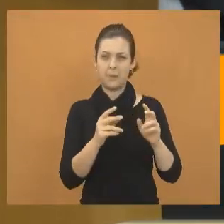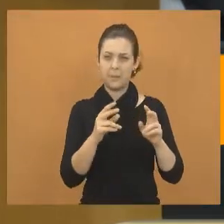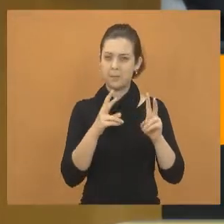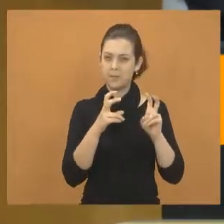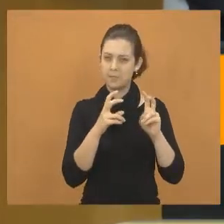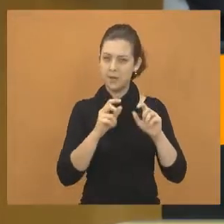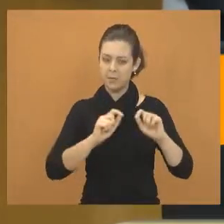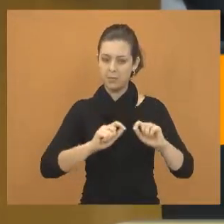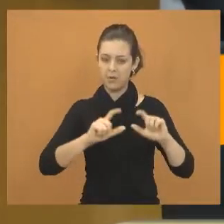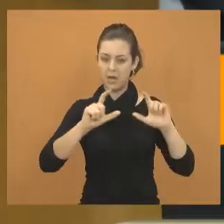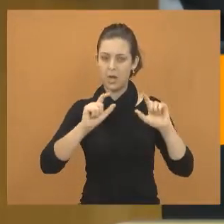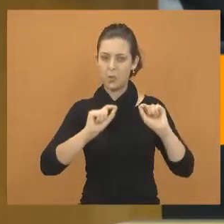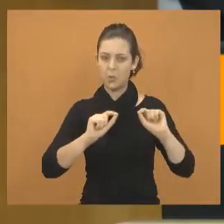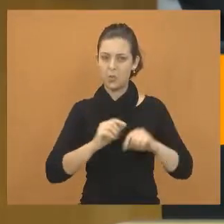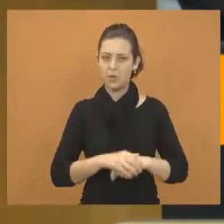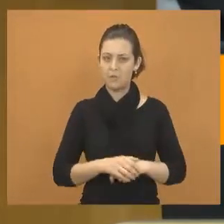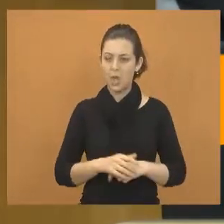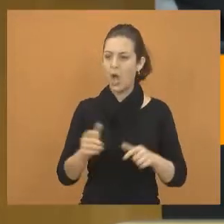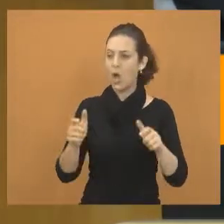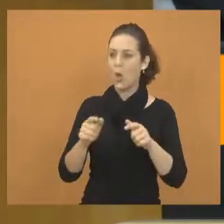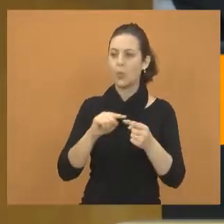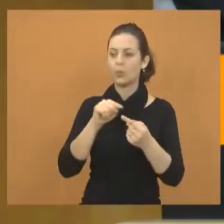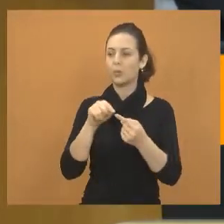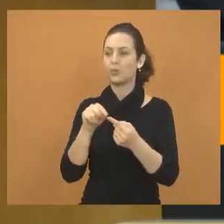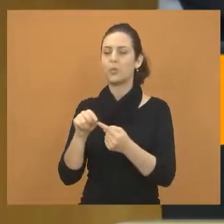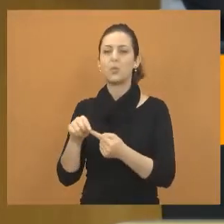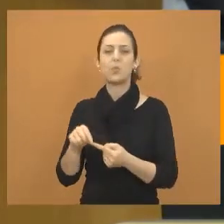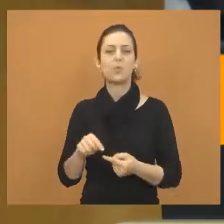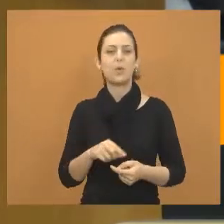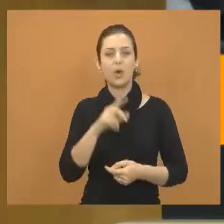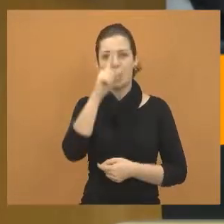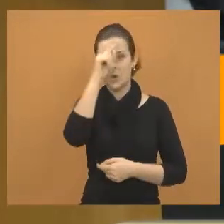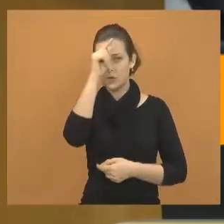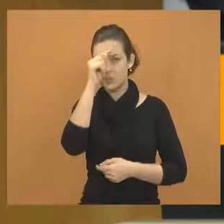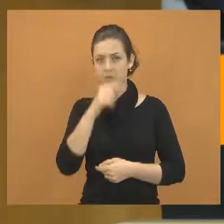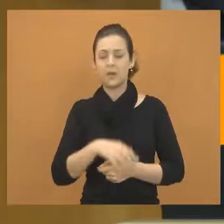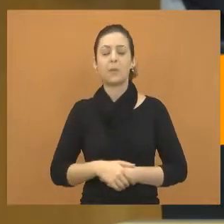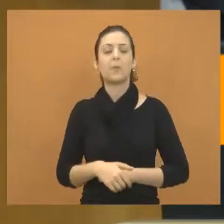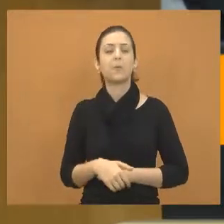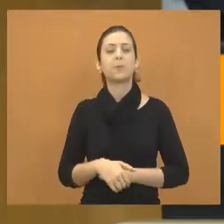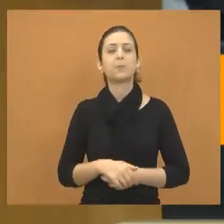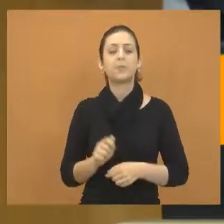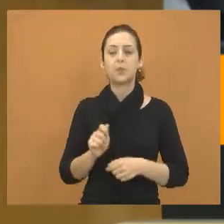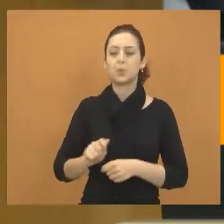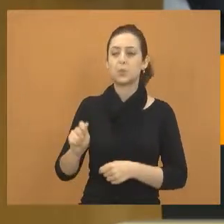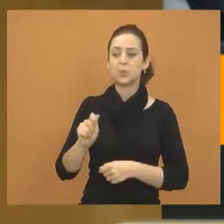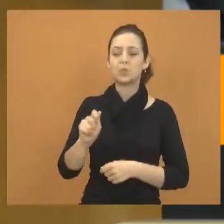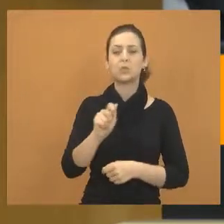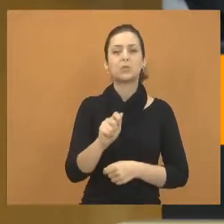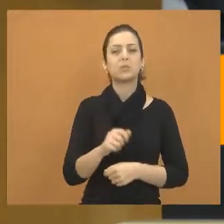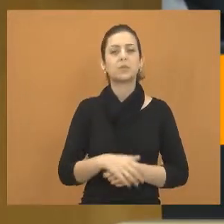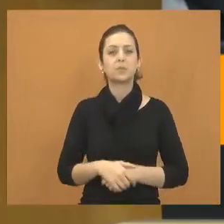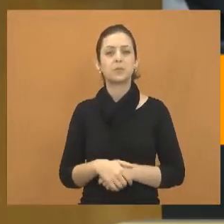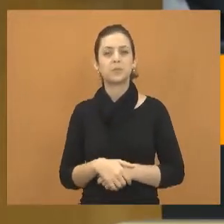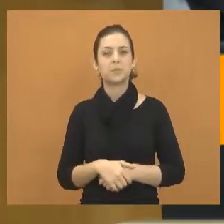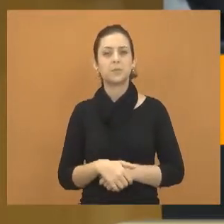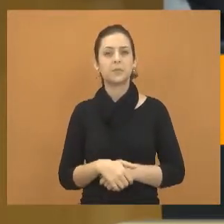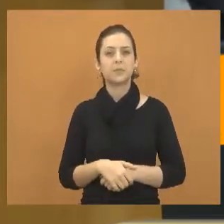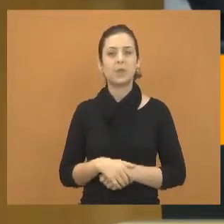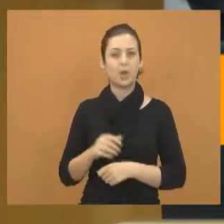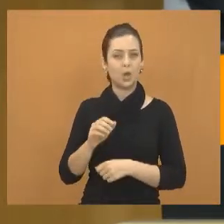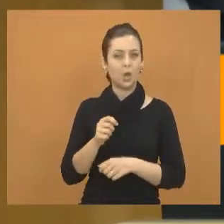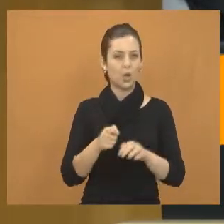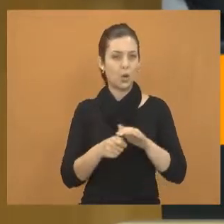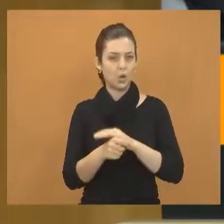aumento do destino aos hospitais filantrópicos, às entidades filantrópicas, que esse ano, do